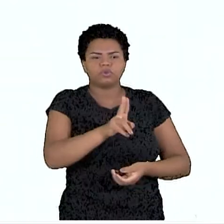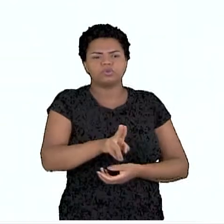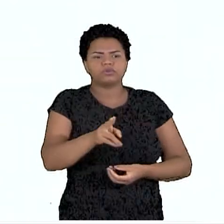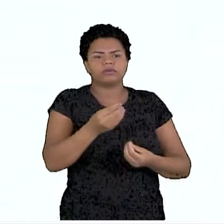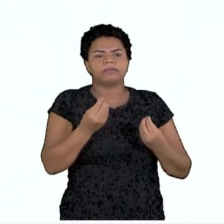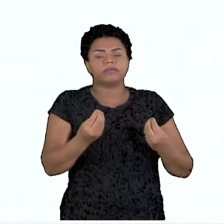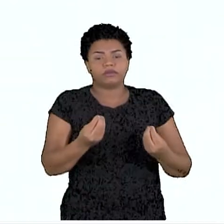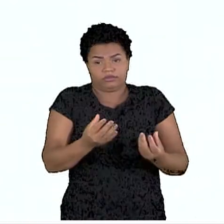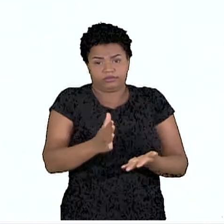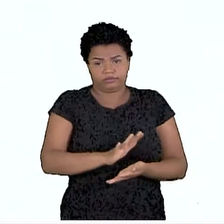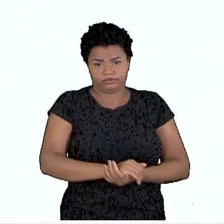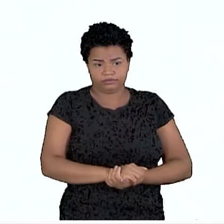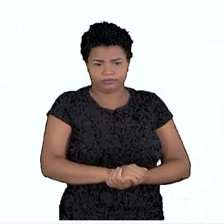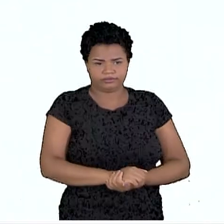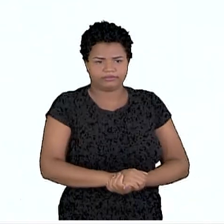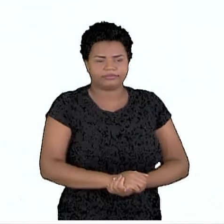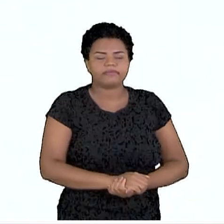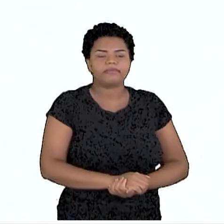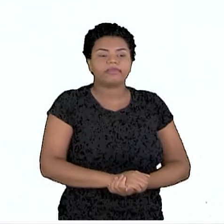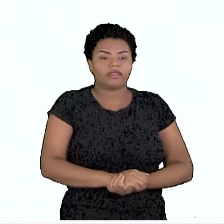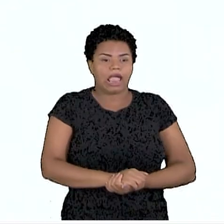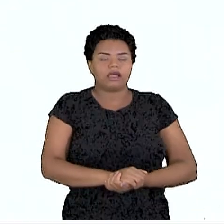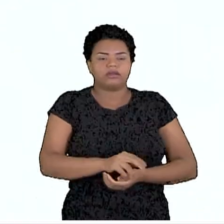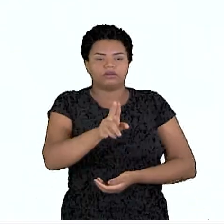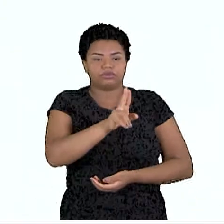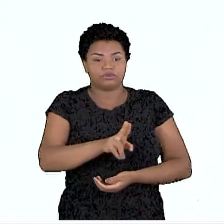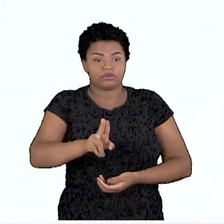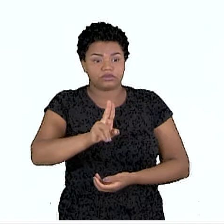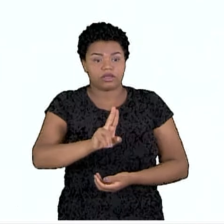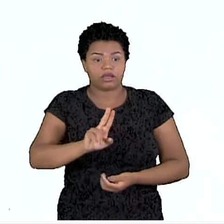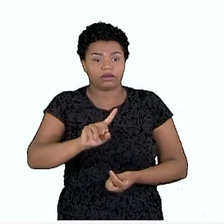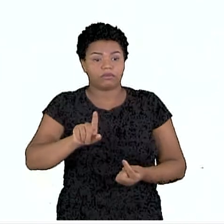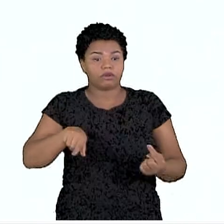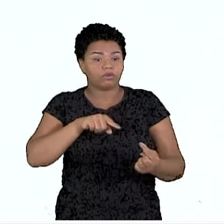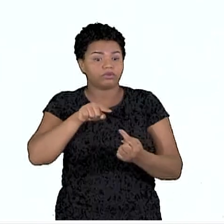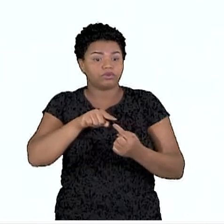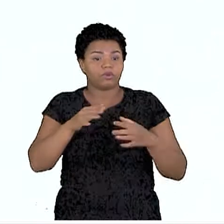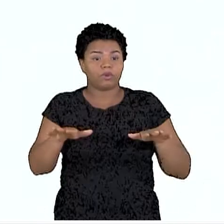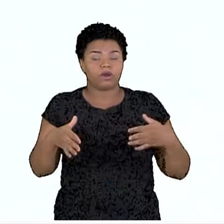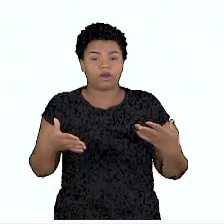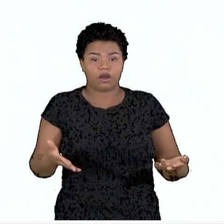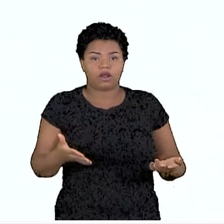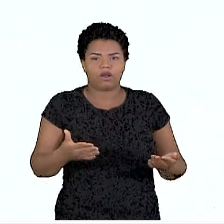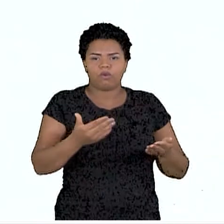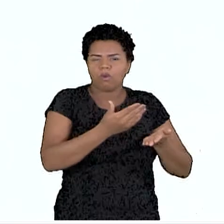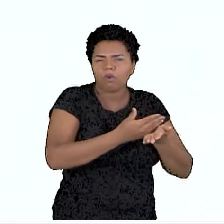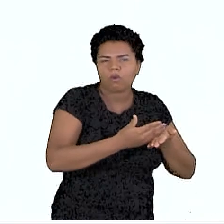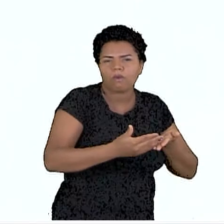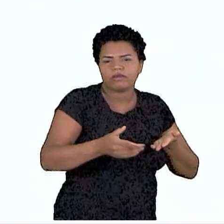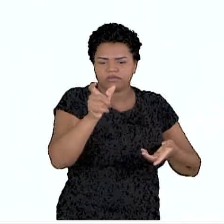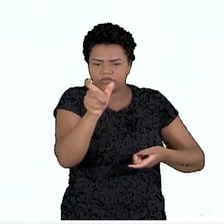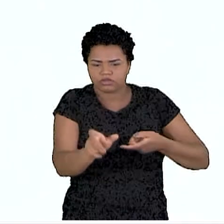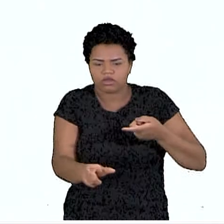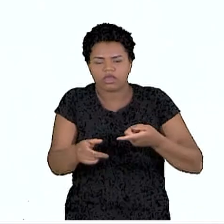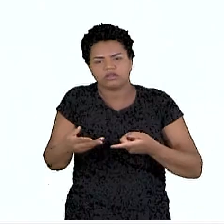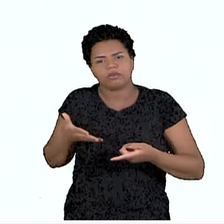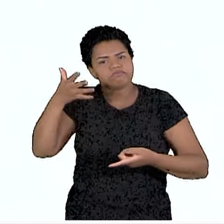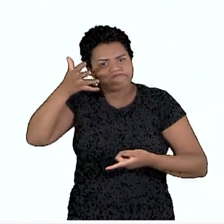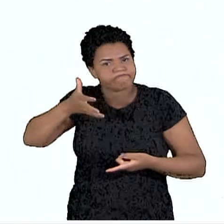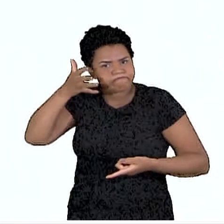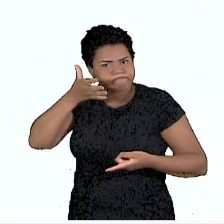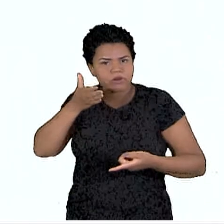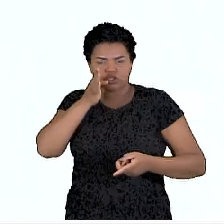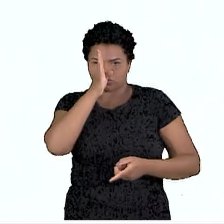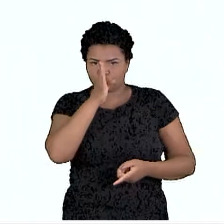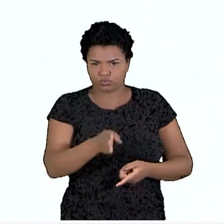utilizado? O travessão deve ser utilizado para os seguintes fins. Iniciar a fala de um personagem no discurso